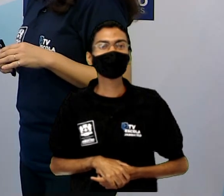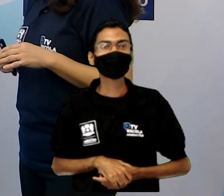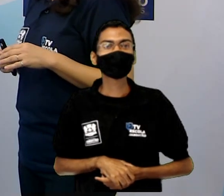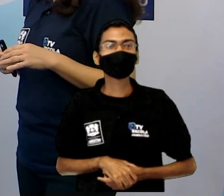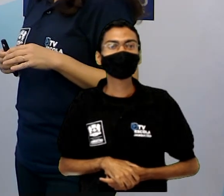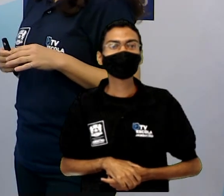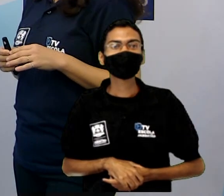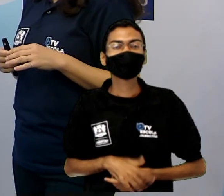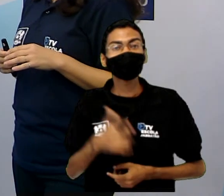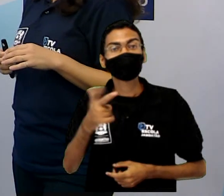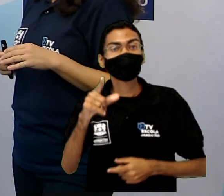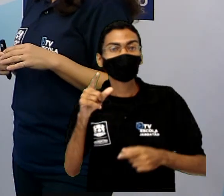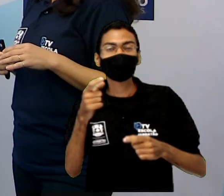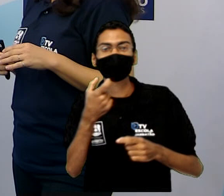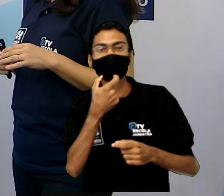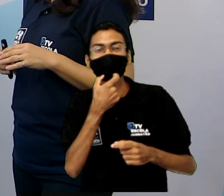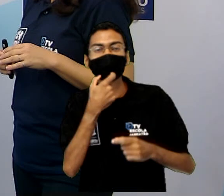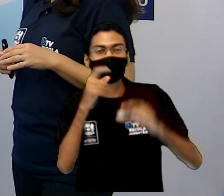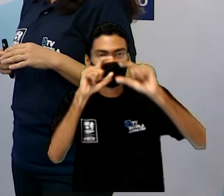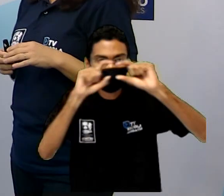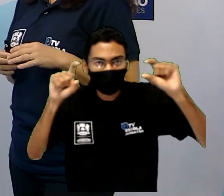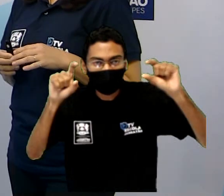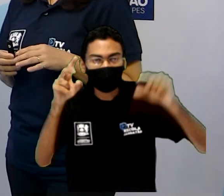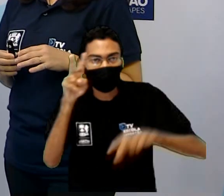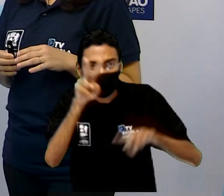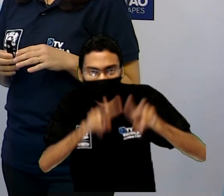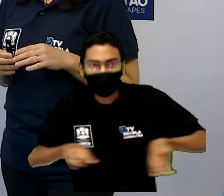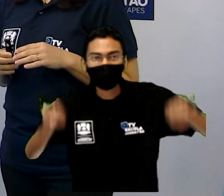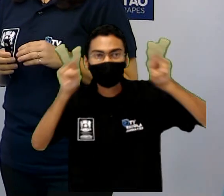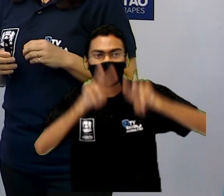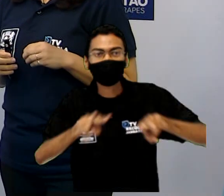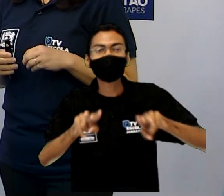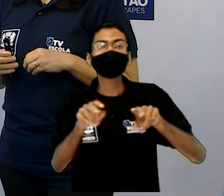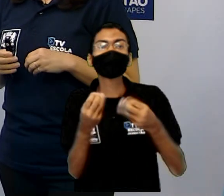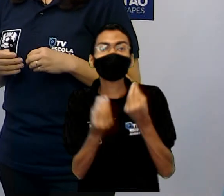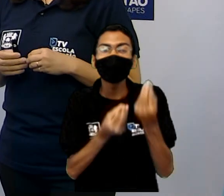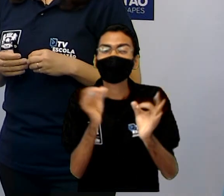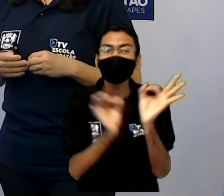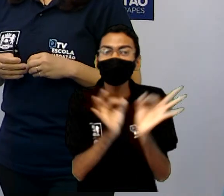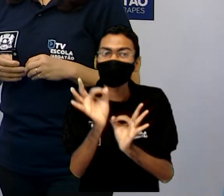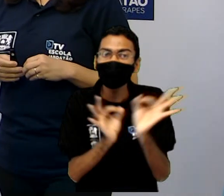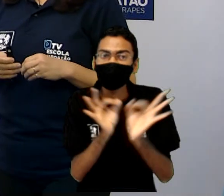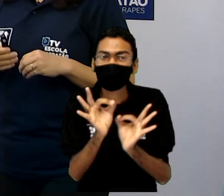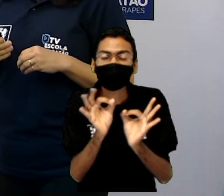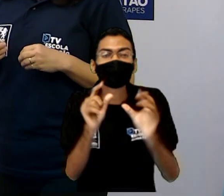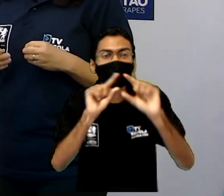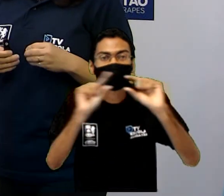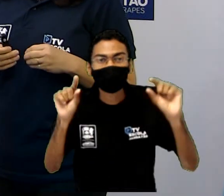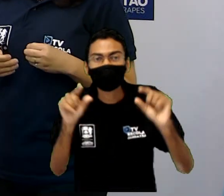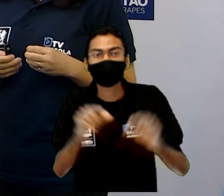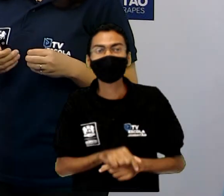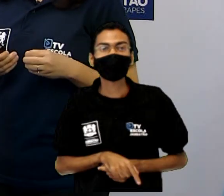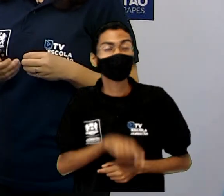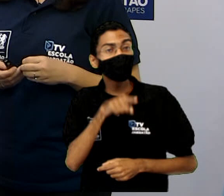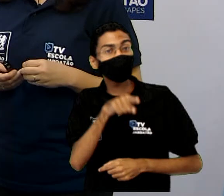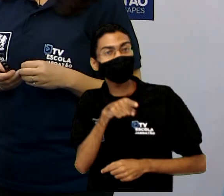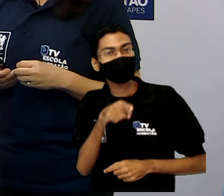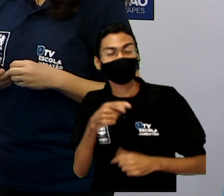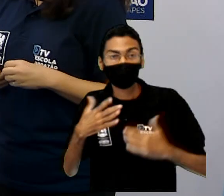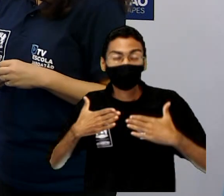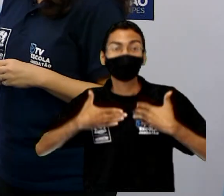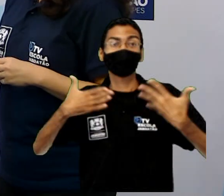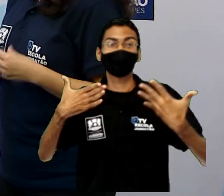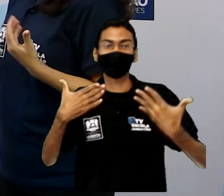Were surprised they. Então, como é que vai ficar a frase eles estavam